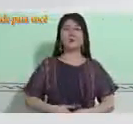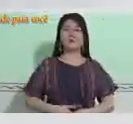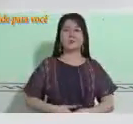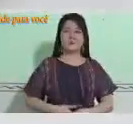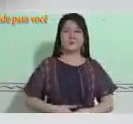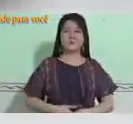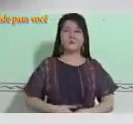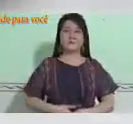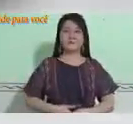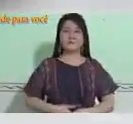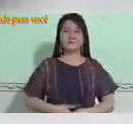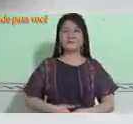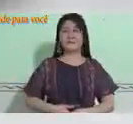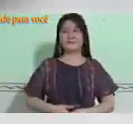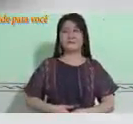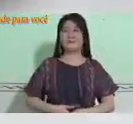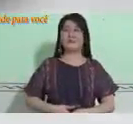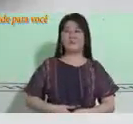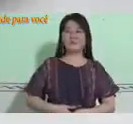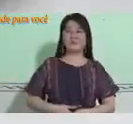ou comoche do zinco,